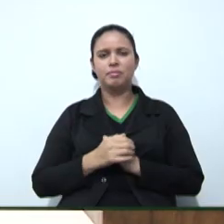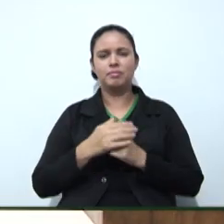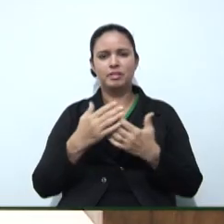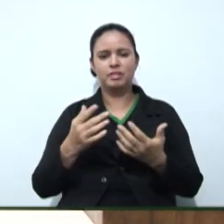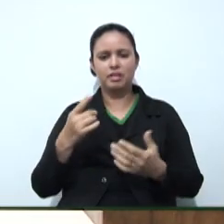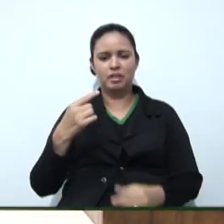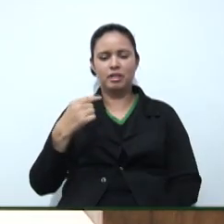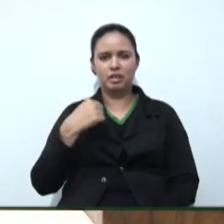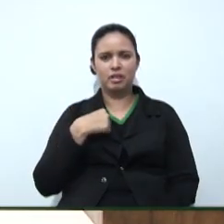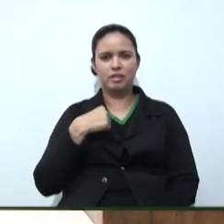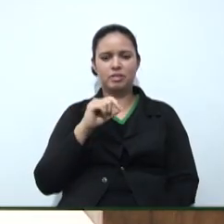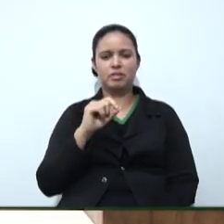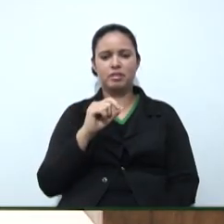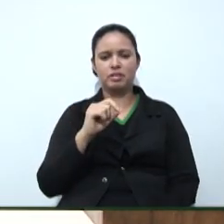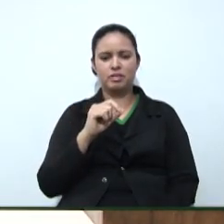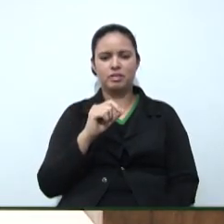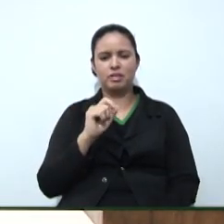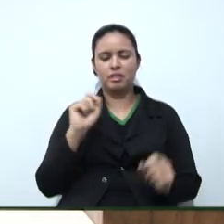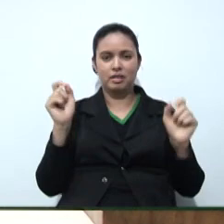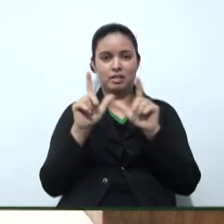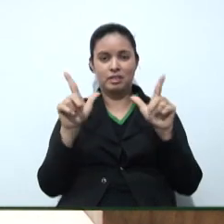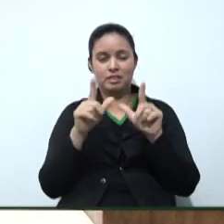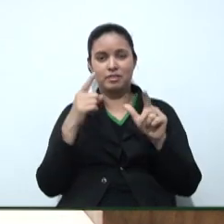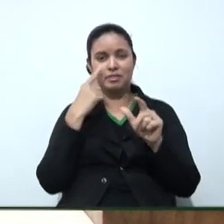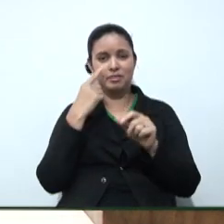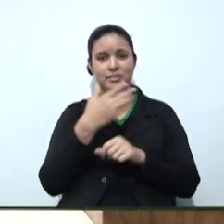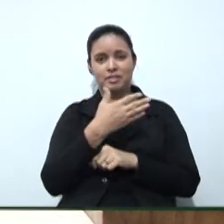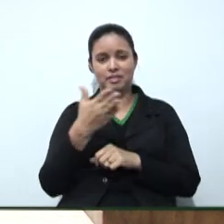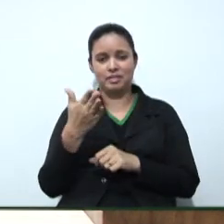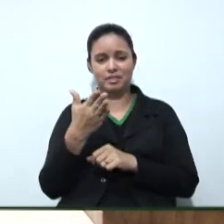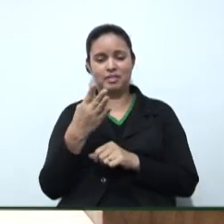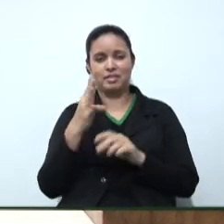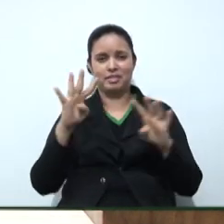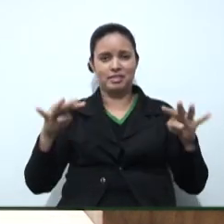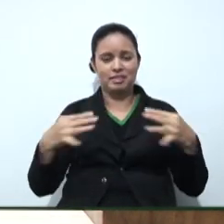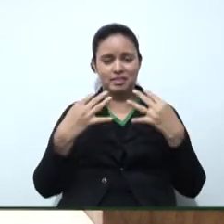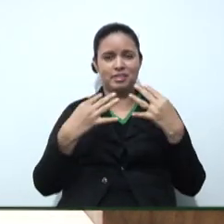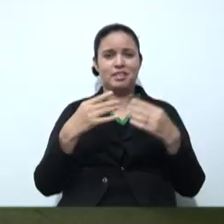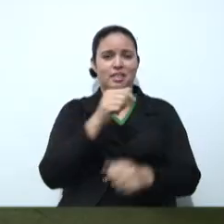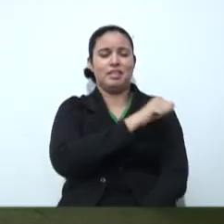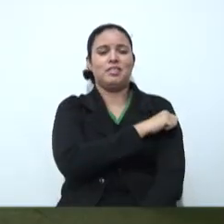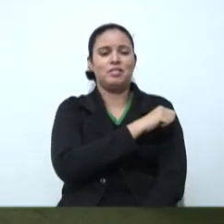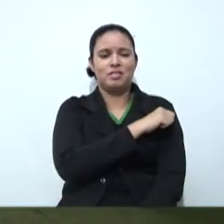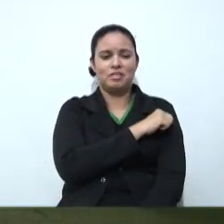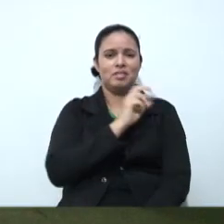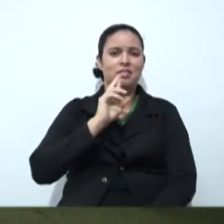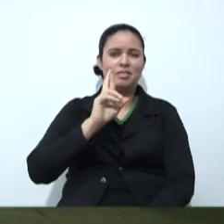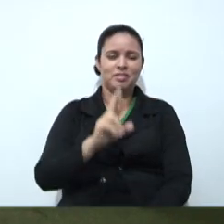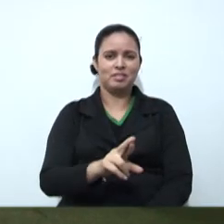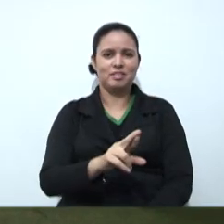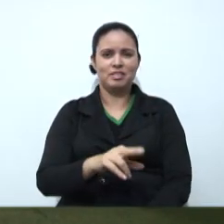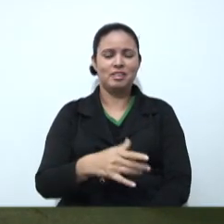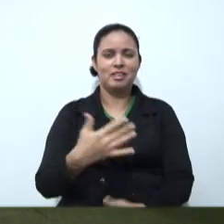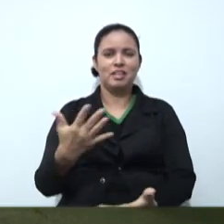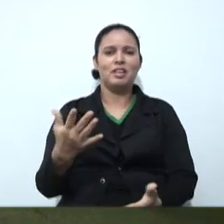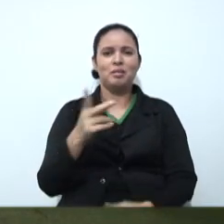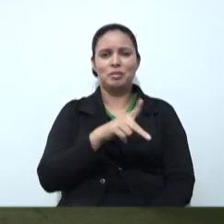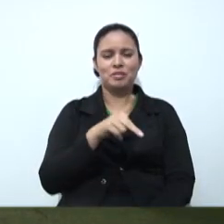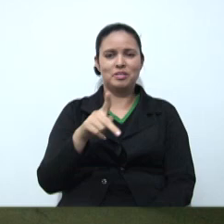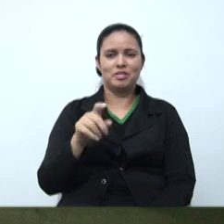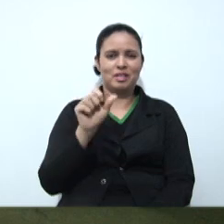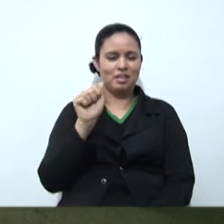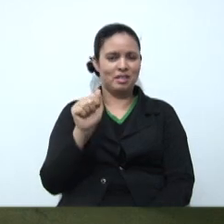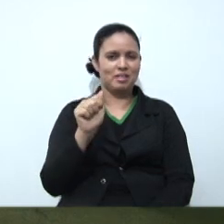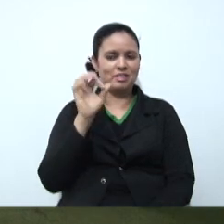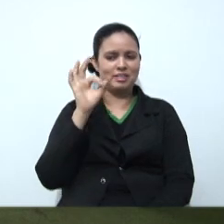questão é que eu quis chamar a atenção dos alunos para ver se eles estão ligados, né? Tem aluno que está ligado, mandou até resposta aí, né? Ô, professor, respondemos